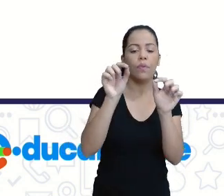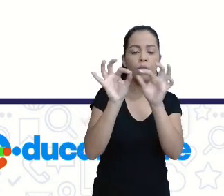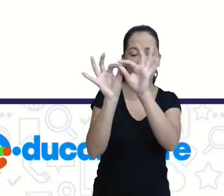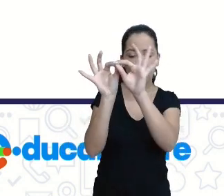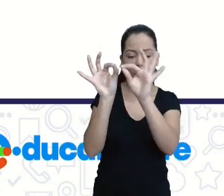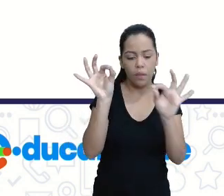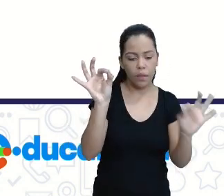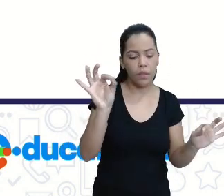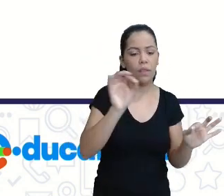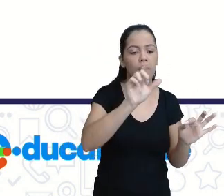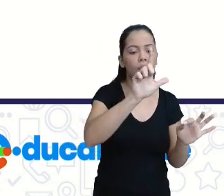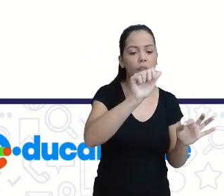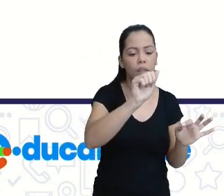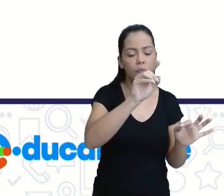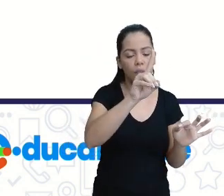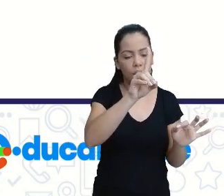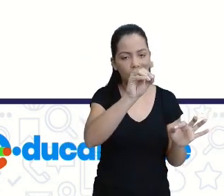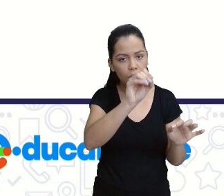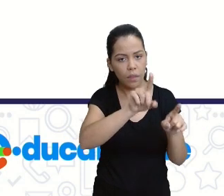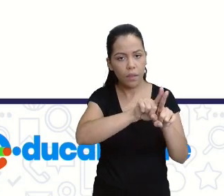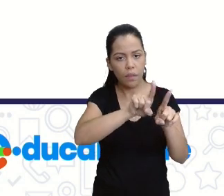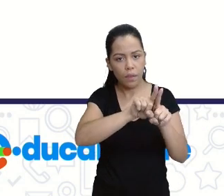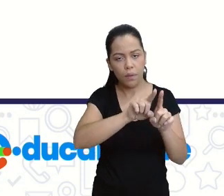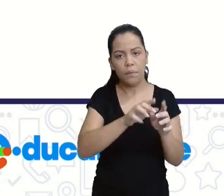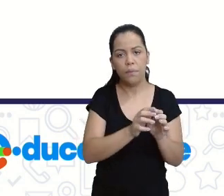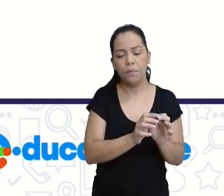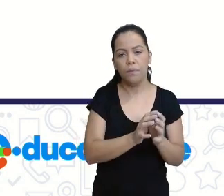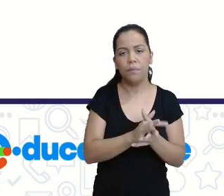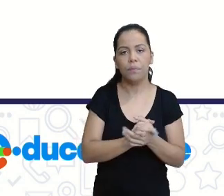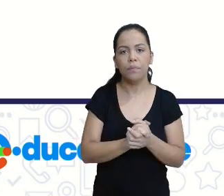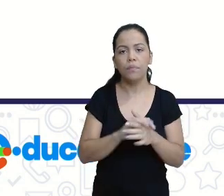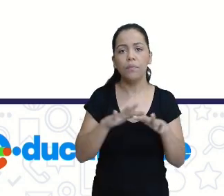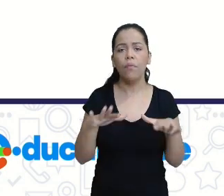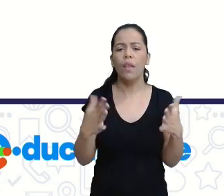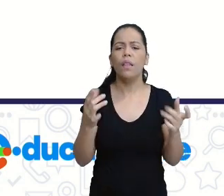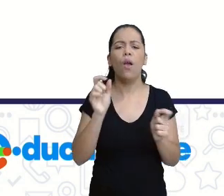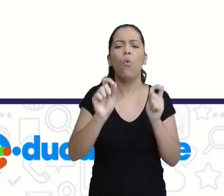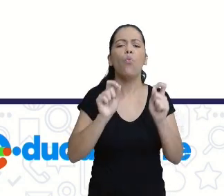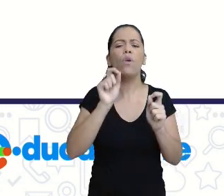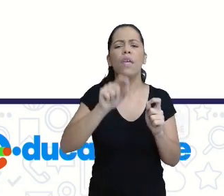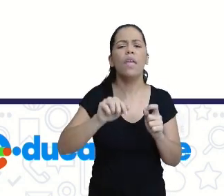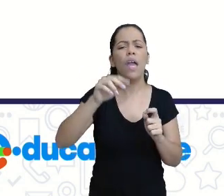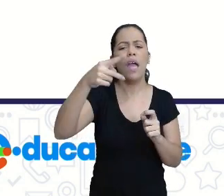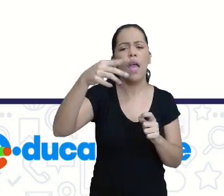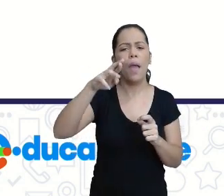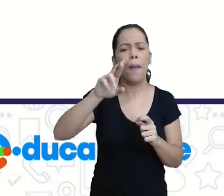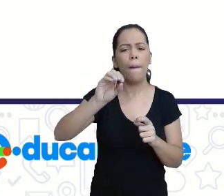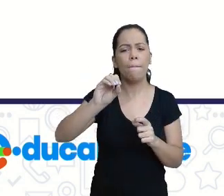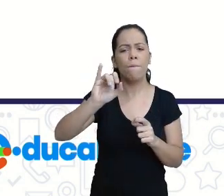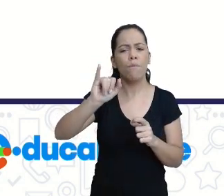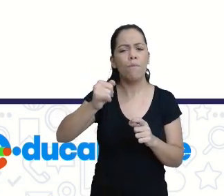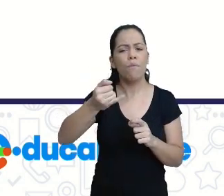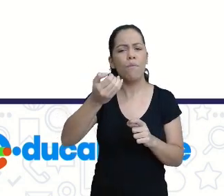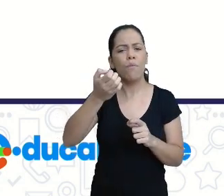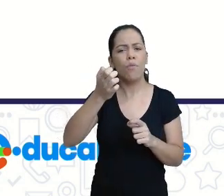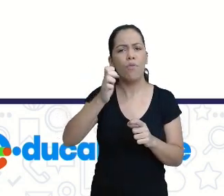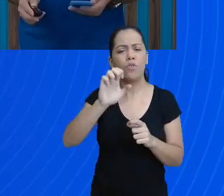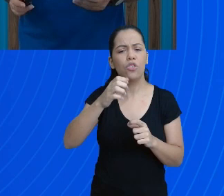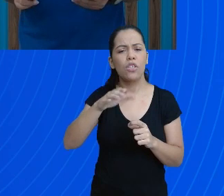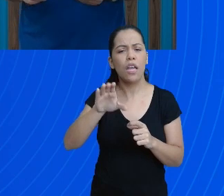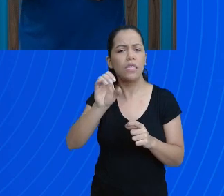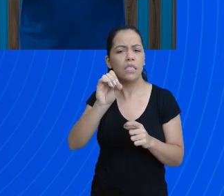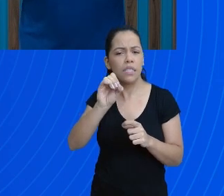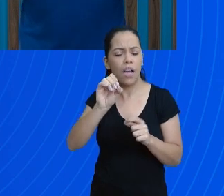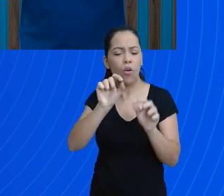vamos entender nessa parte agora o que é, ou melhor dizendo, o que são as projeções de um triângulo retângulo,